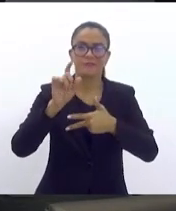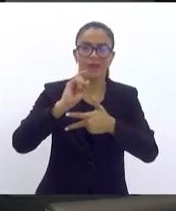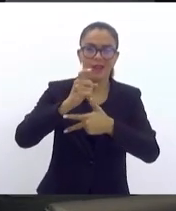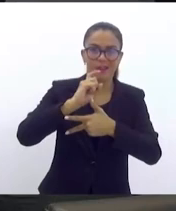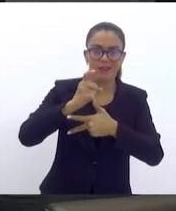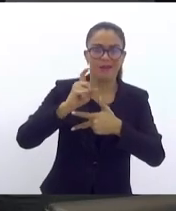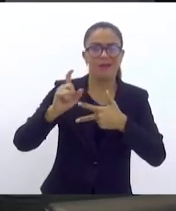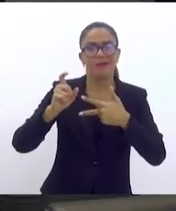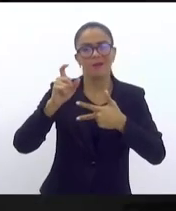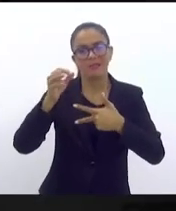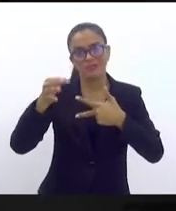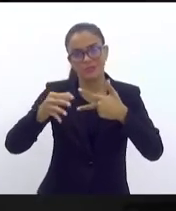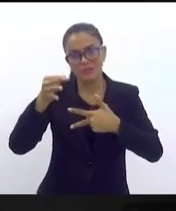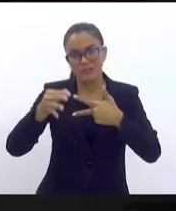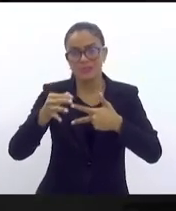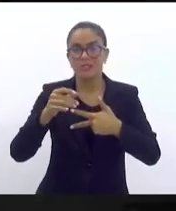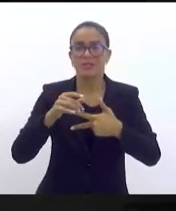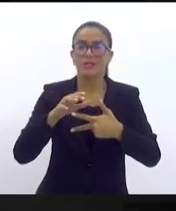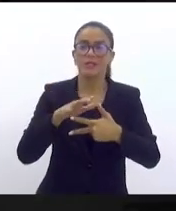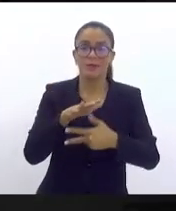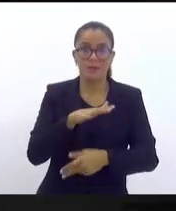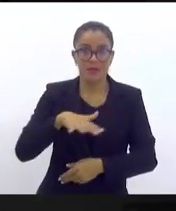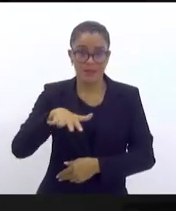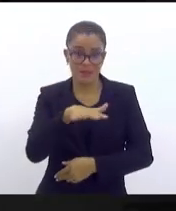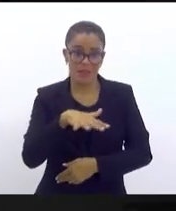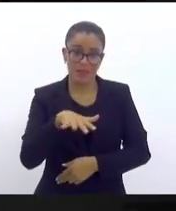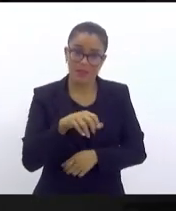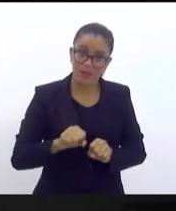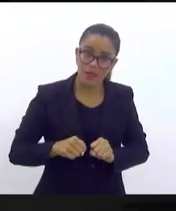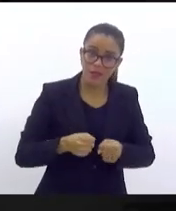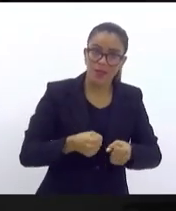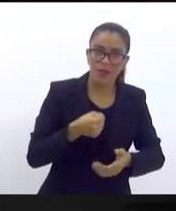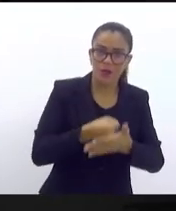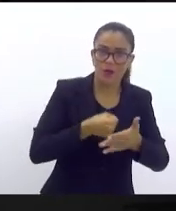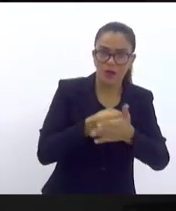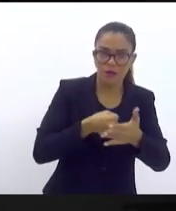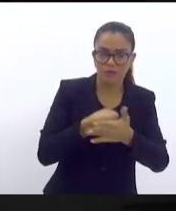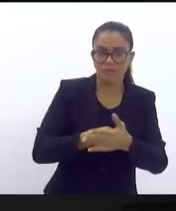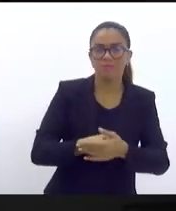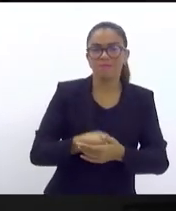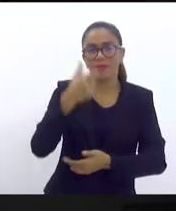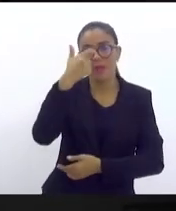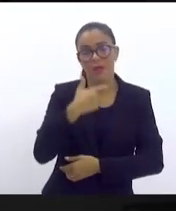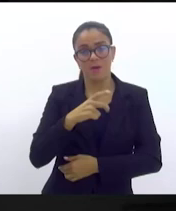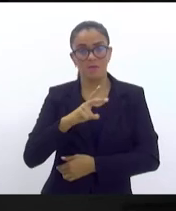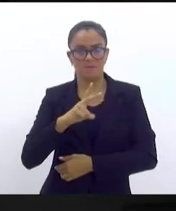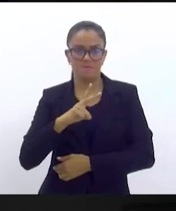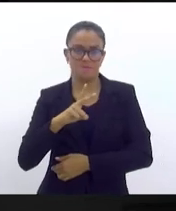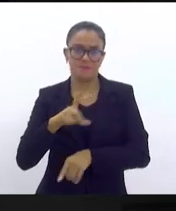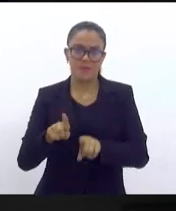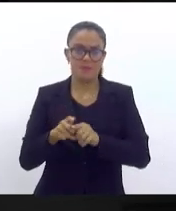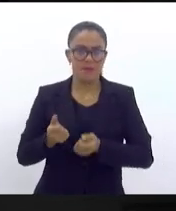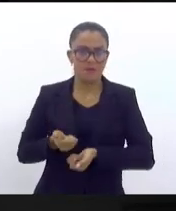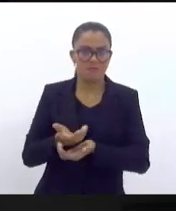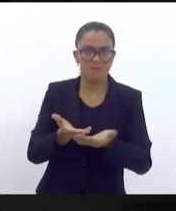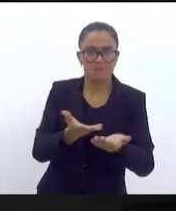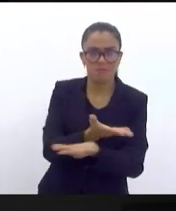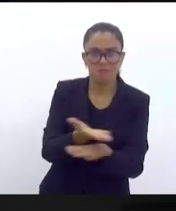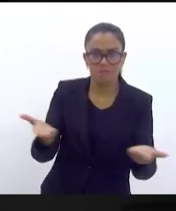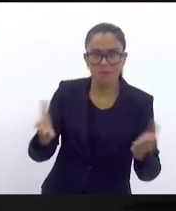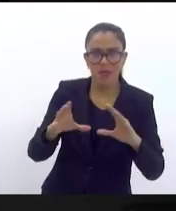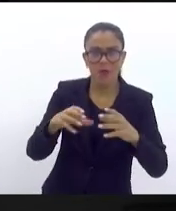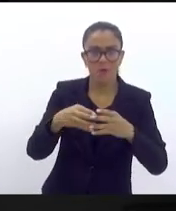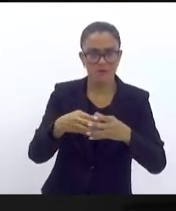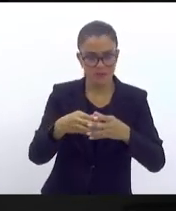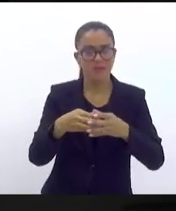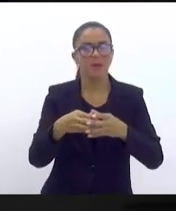e também da parte que combate e então eu particularmente também coloca aqui a comissão através